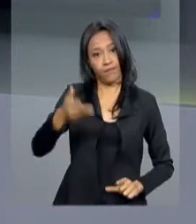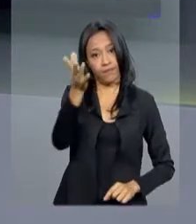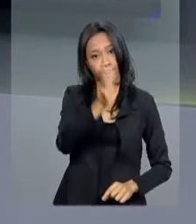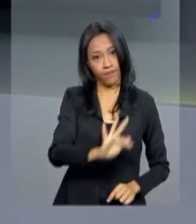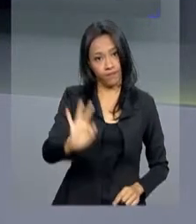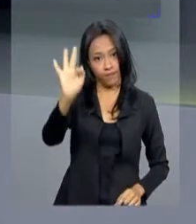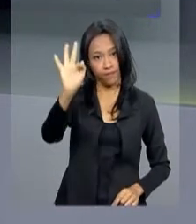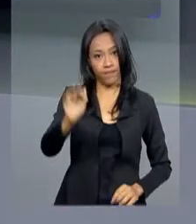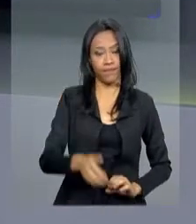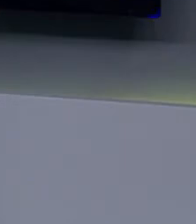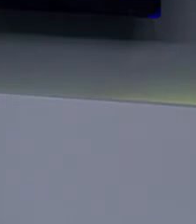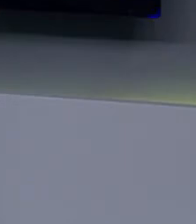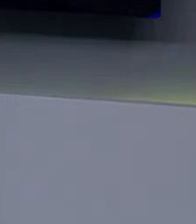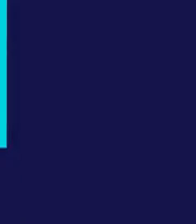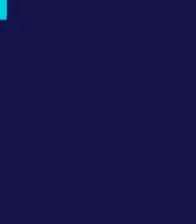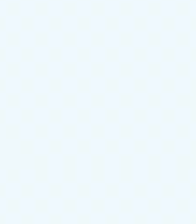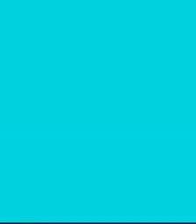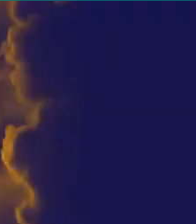governo federal